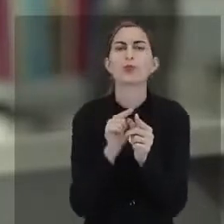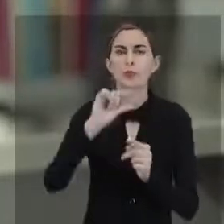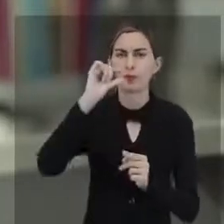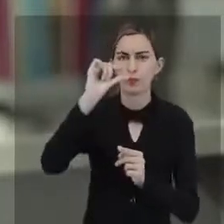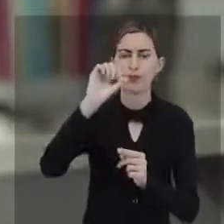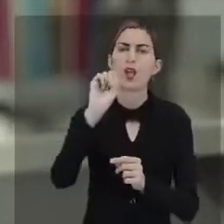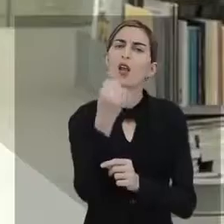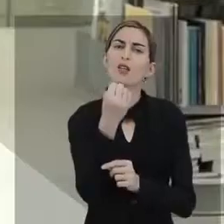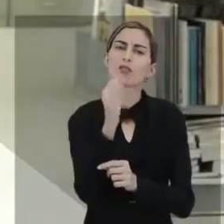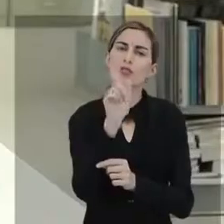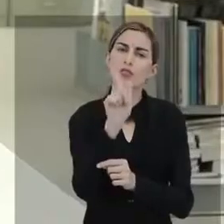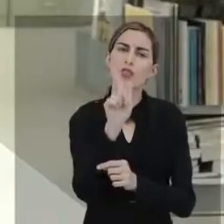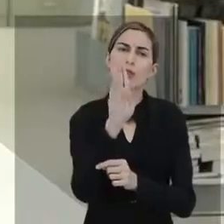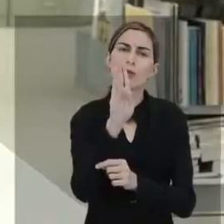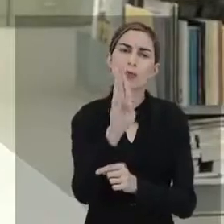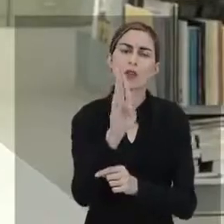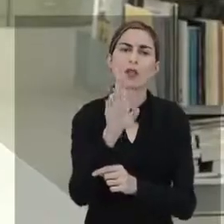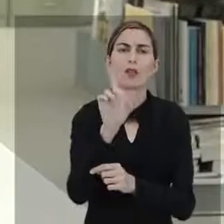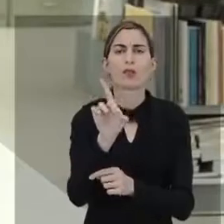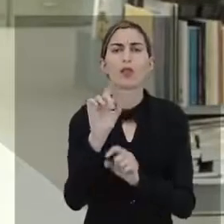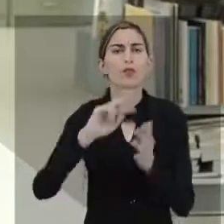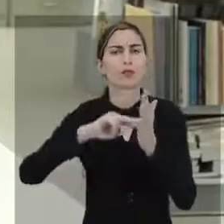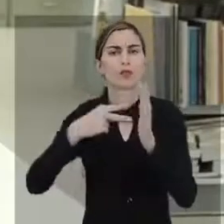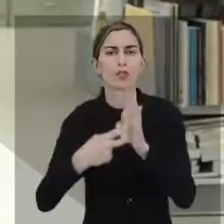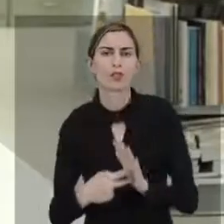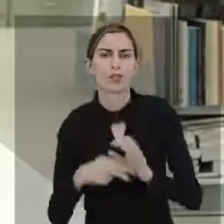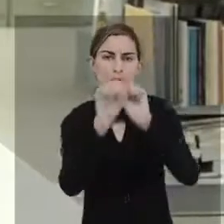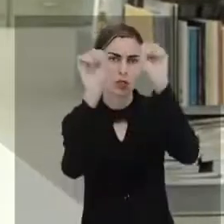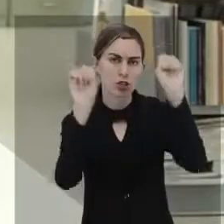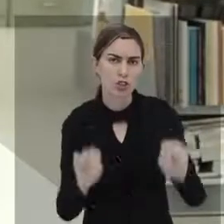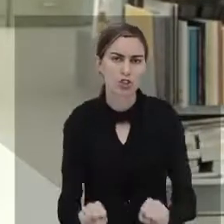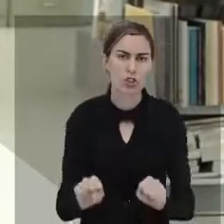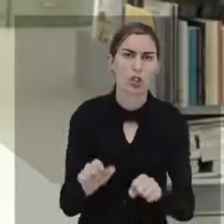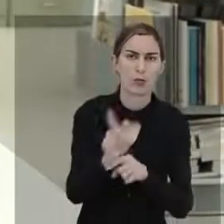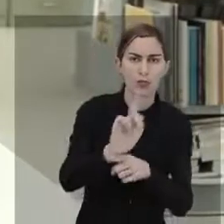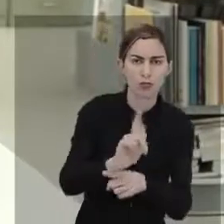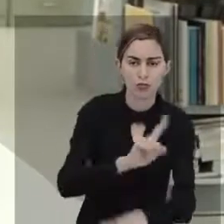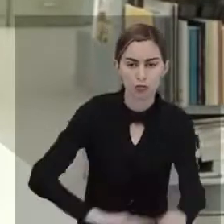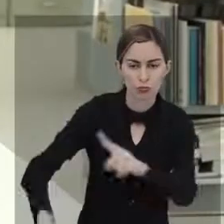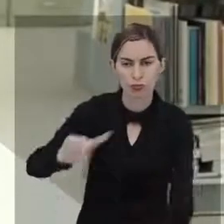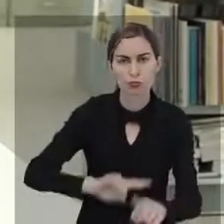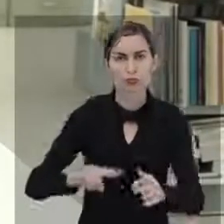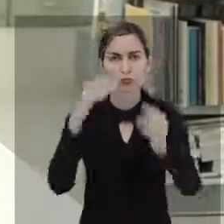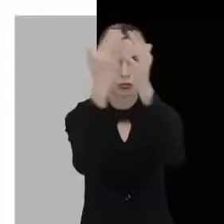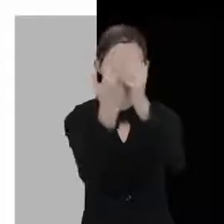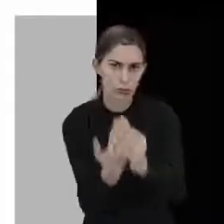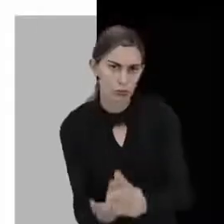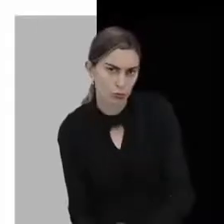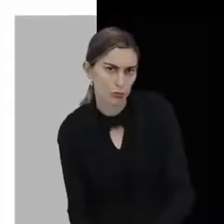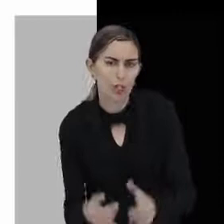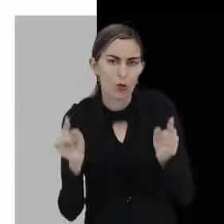um SGBD? SGBD significa Sistema de Gerenciamento de Banco de Dados. Então o SQLite é um